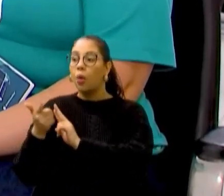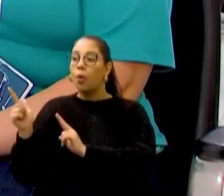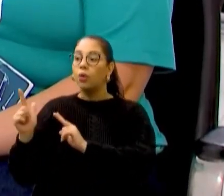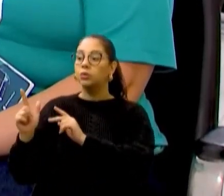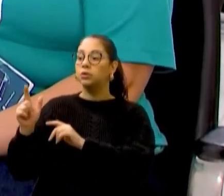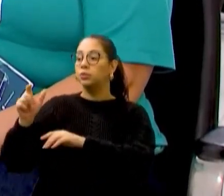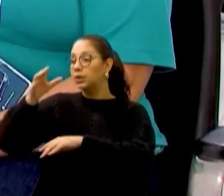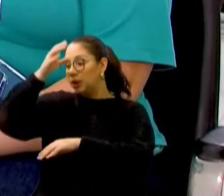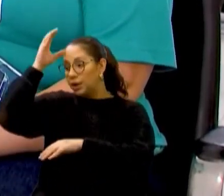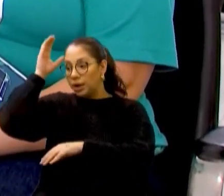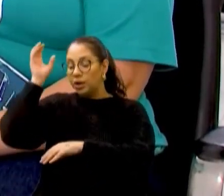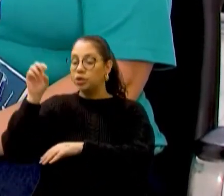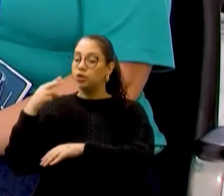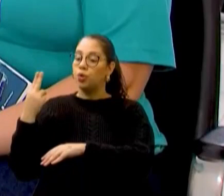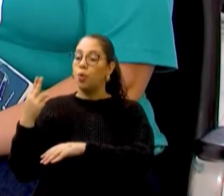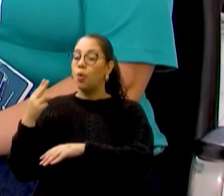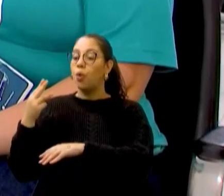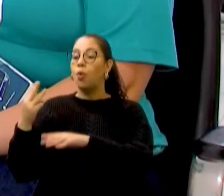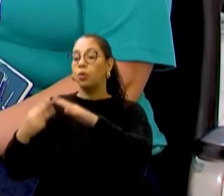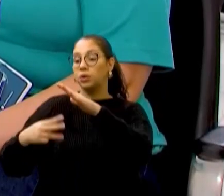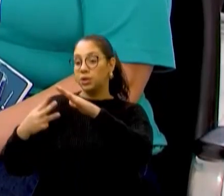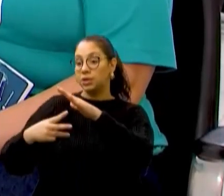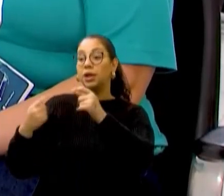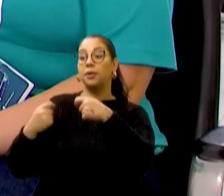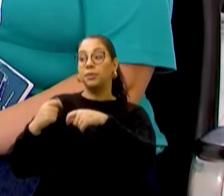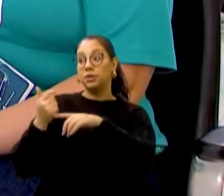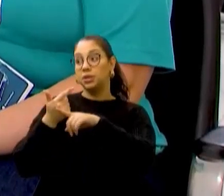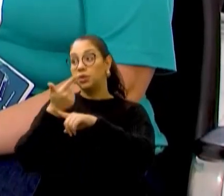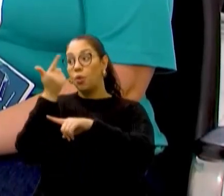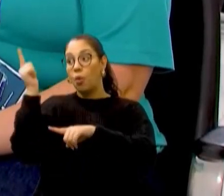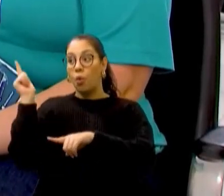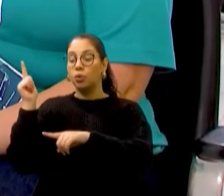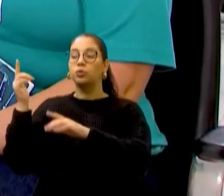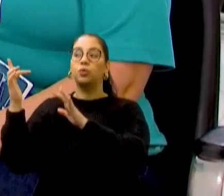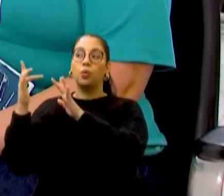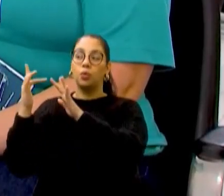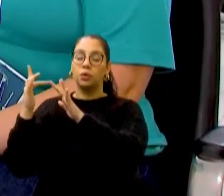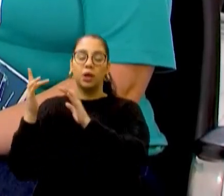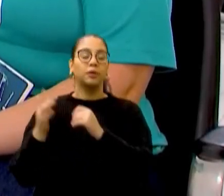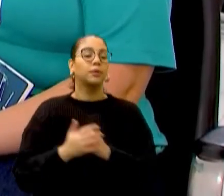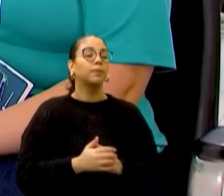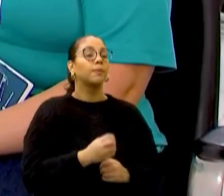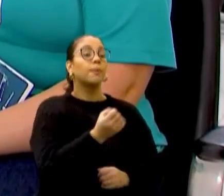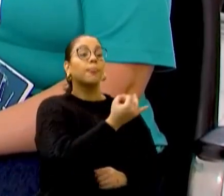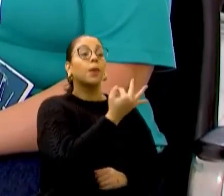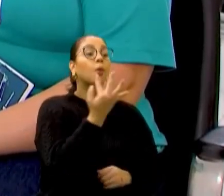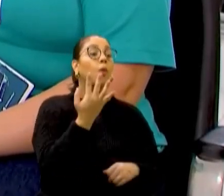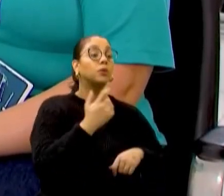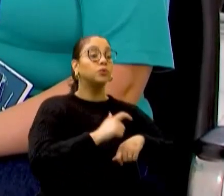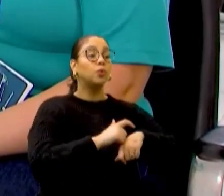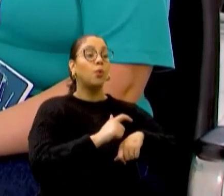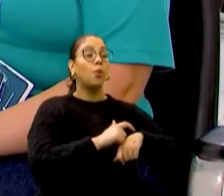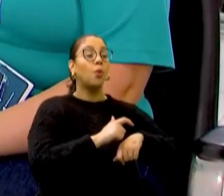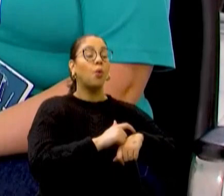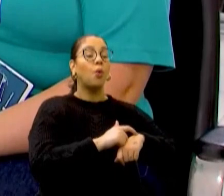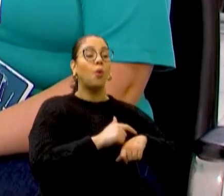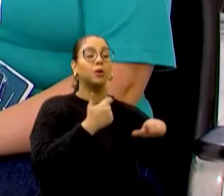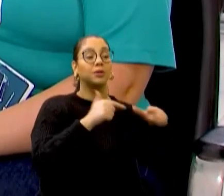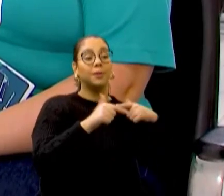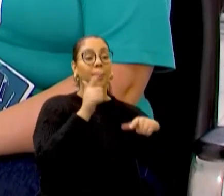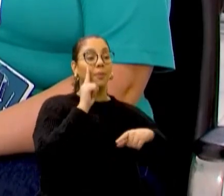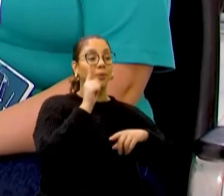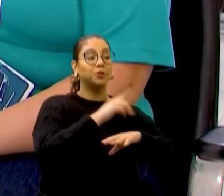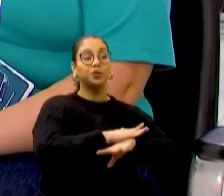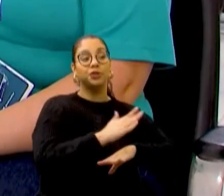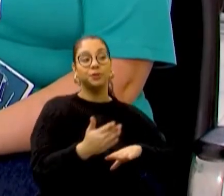cliente algum terceiro que aí é necessário fazer essa comunicação externa Quanto quantos horas por dia um